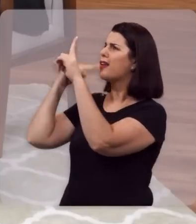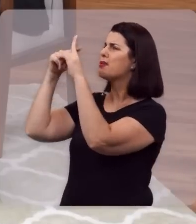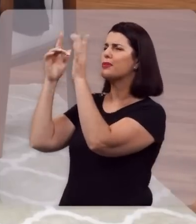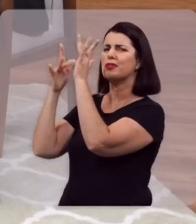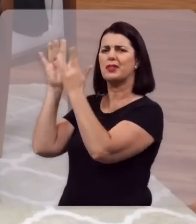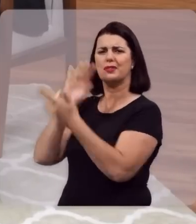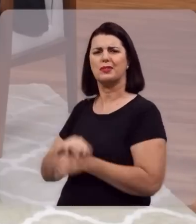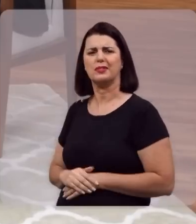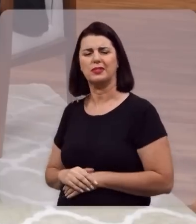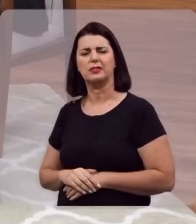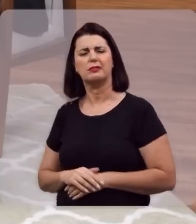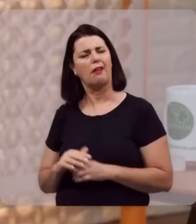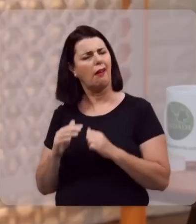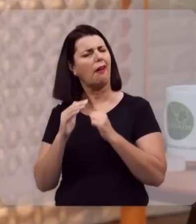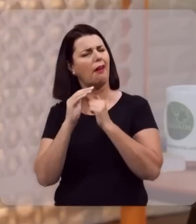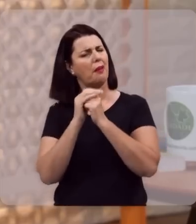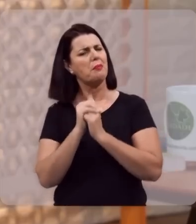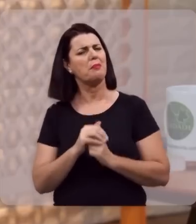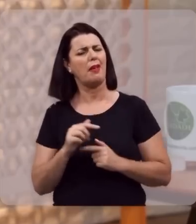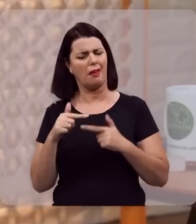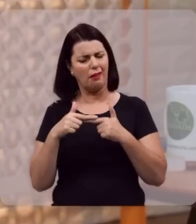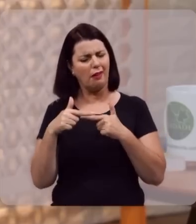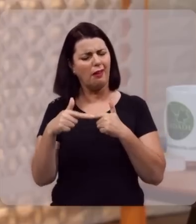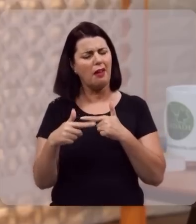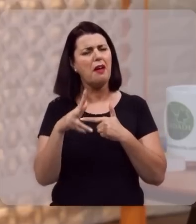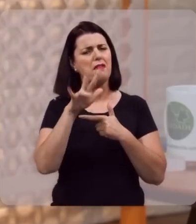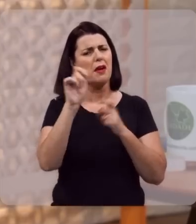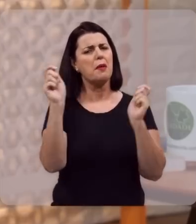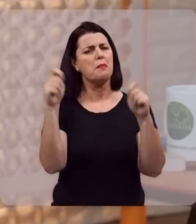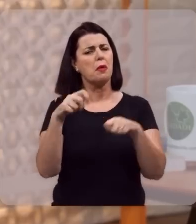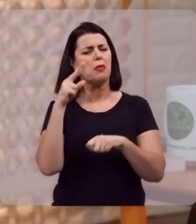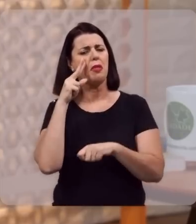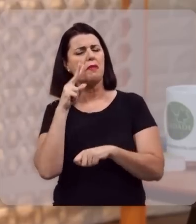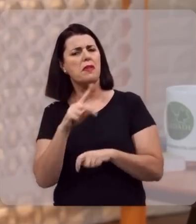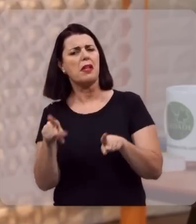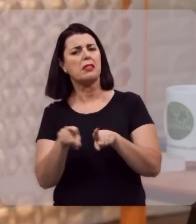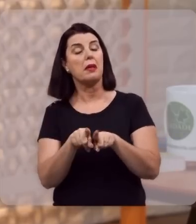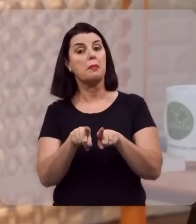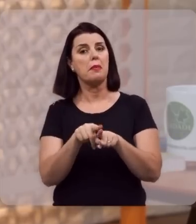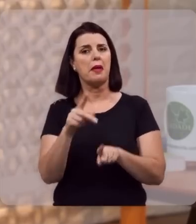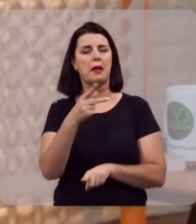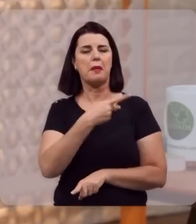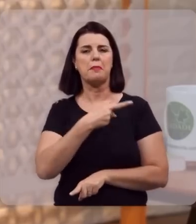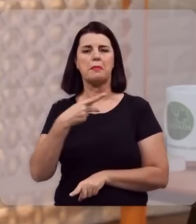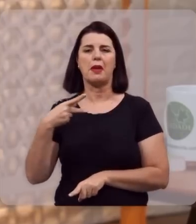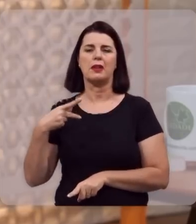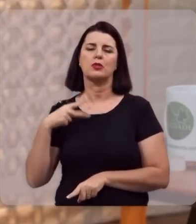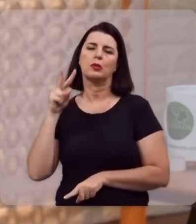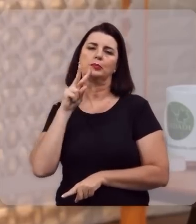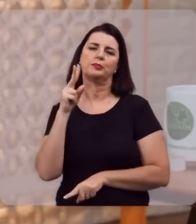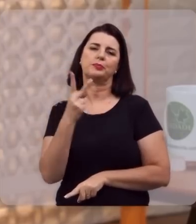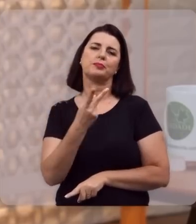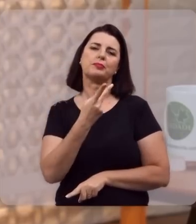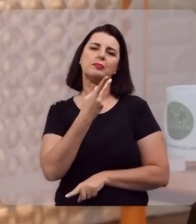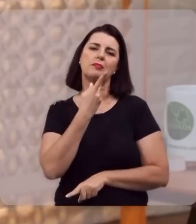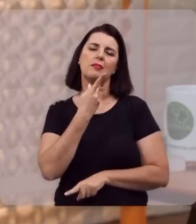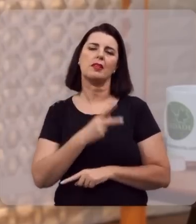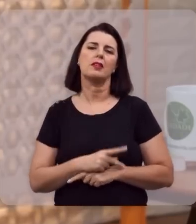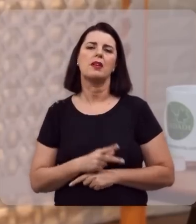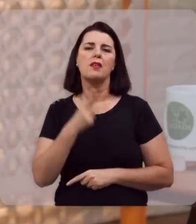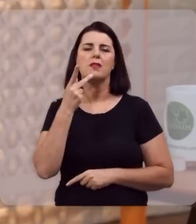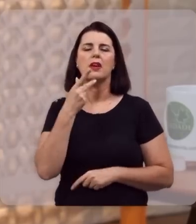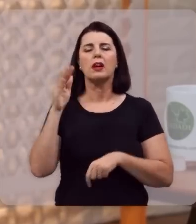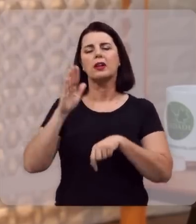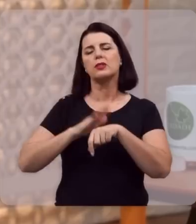Senhor Jesus. Amém. Você, daqui a pouquinho, vai poder ouvir também a mensagem do reverendo